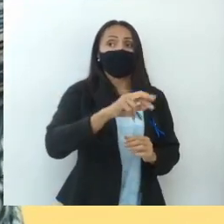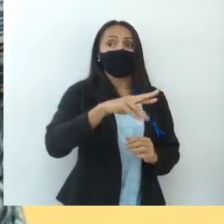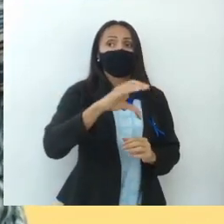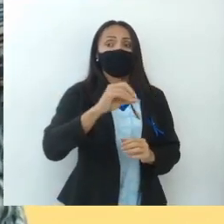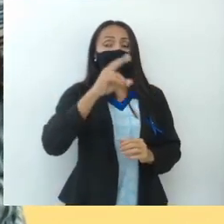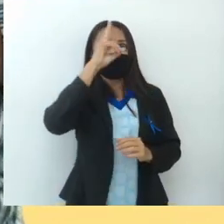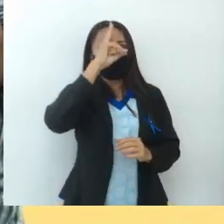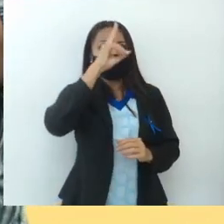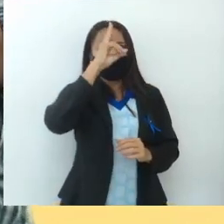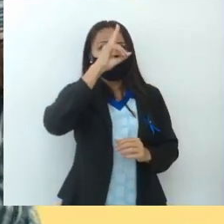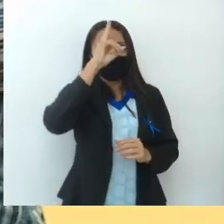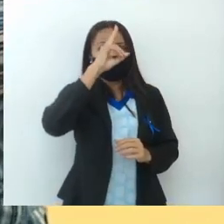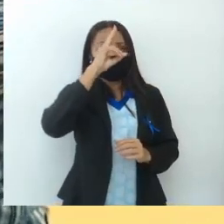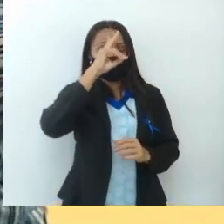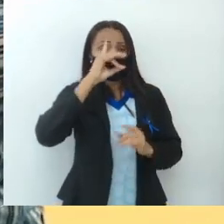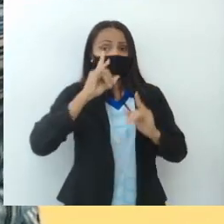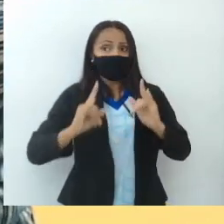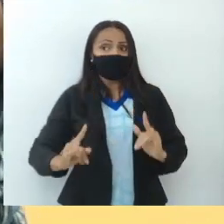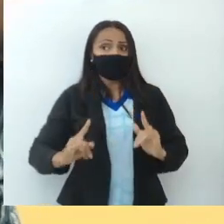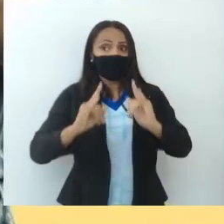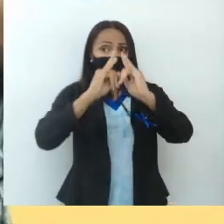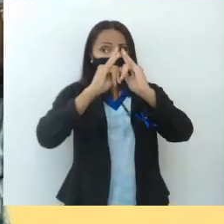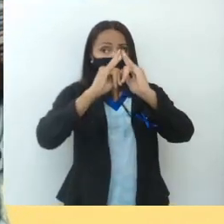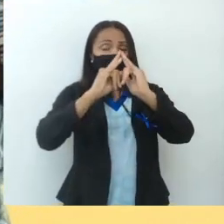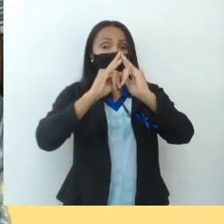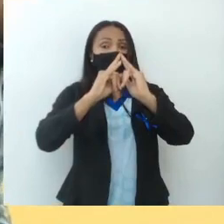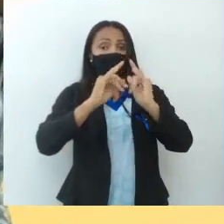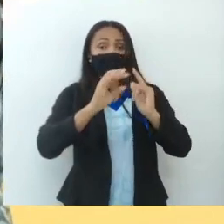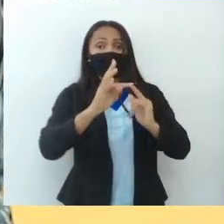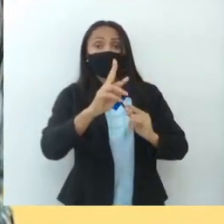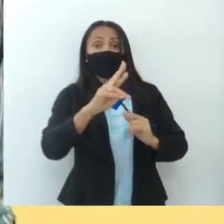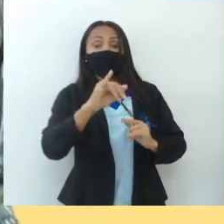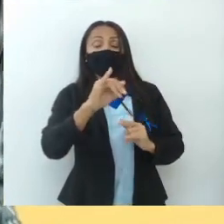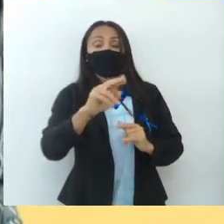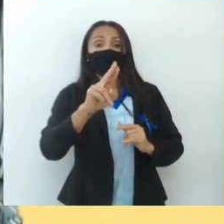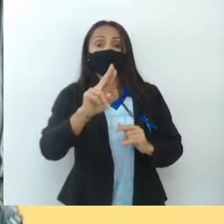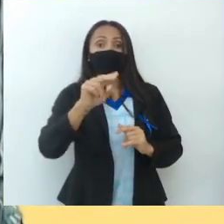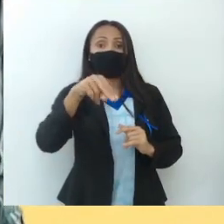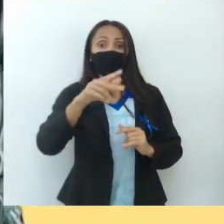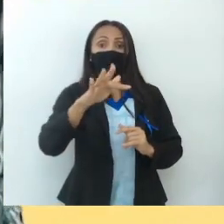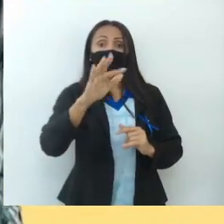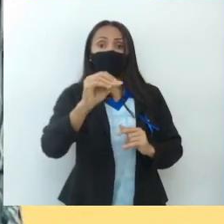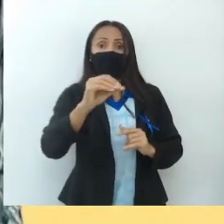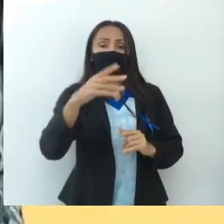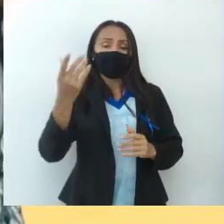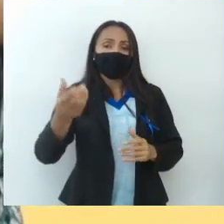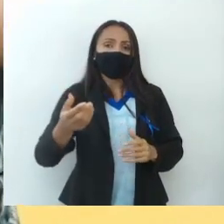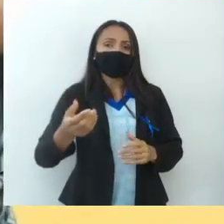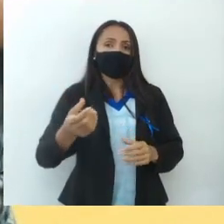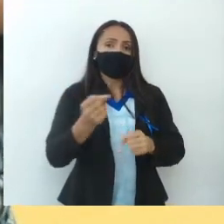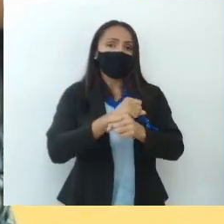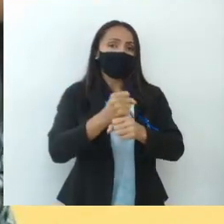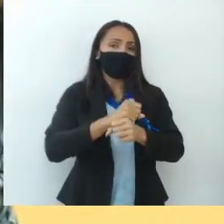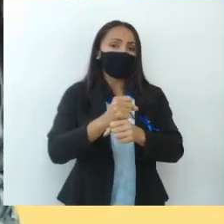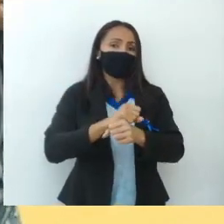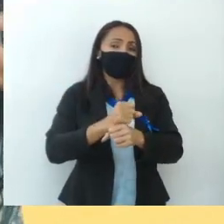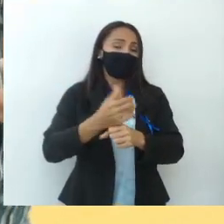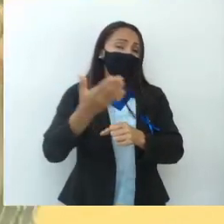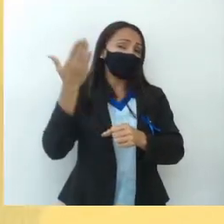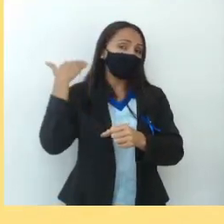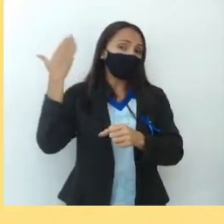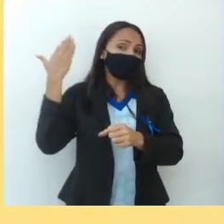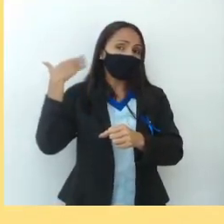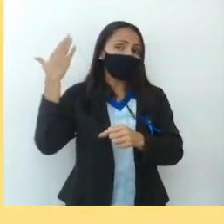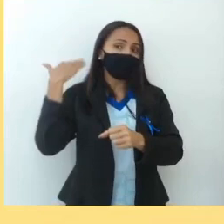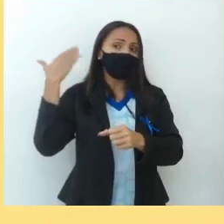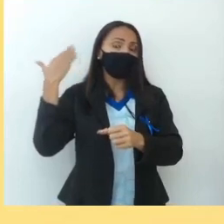arco que tem lá em Paris. Não é verdade? Triunfo. O Triunfo. Aí o que acontece? Com o passar dos anos, esse arco e com a